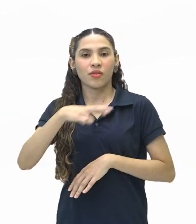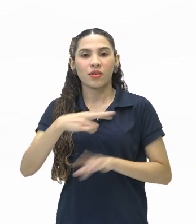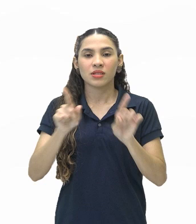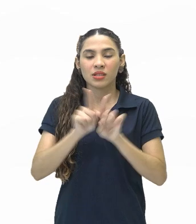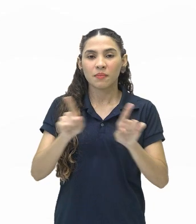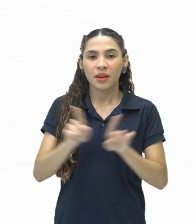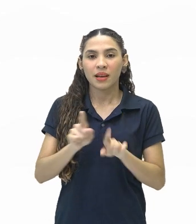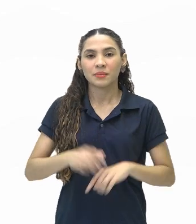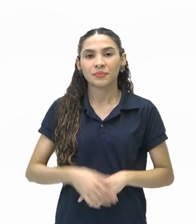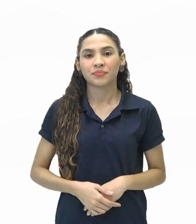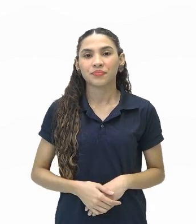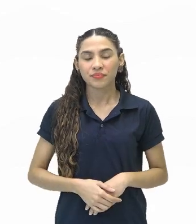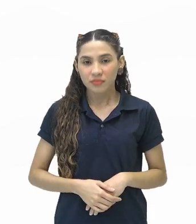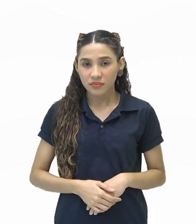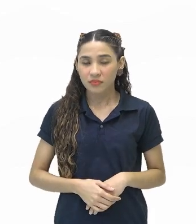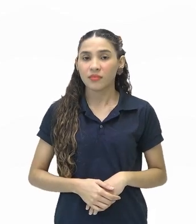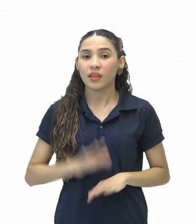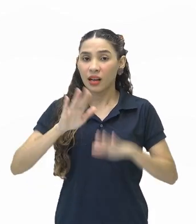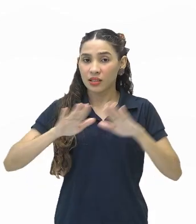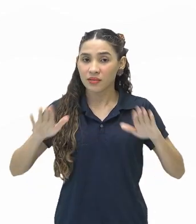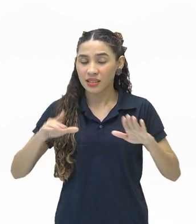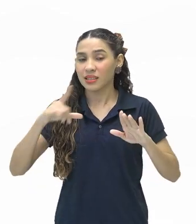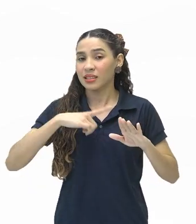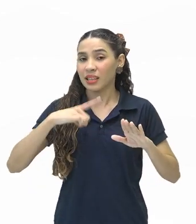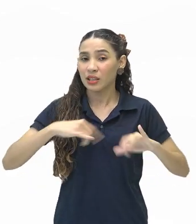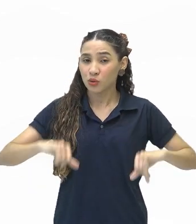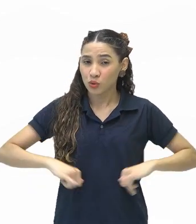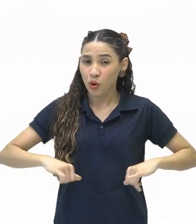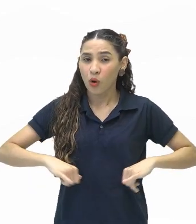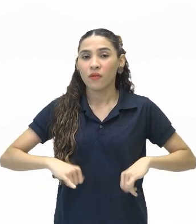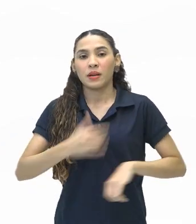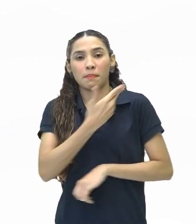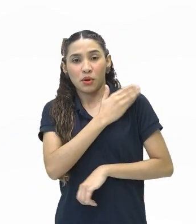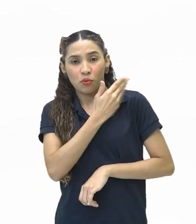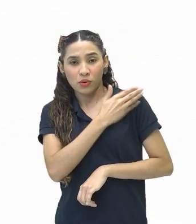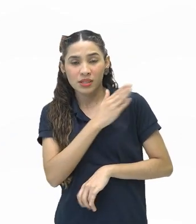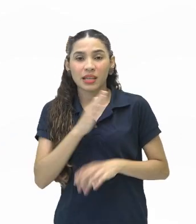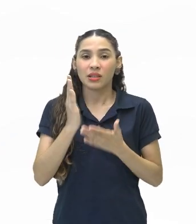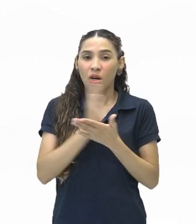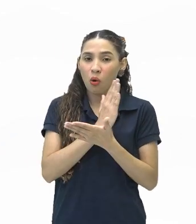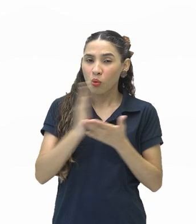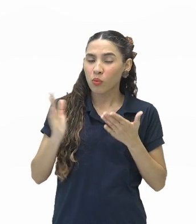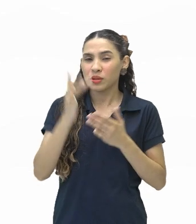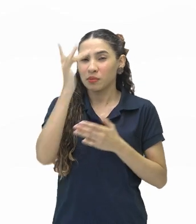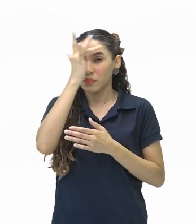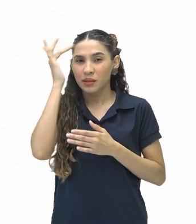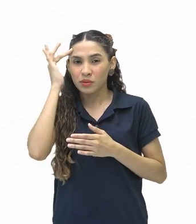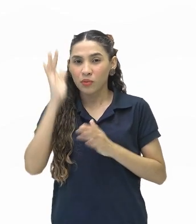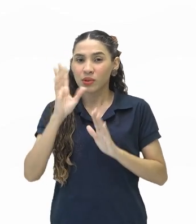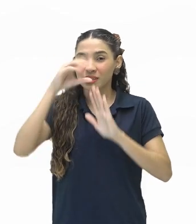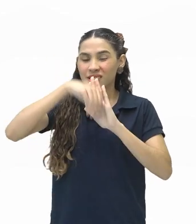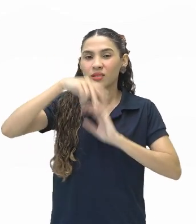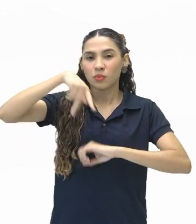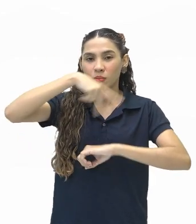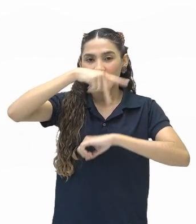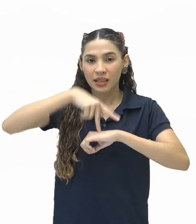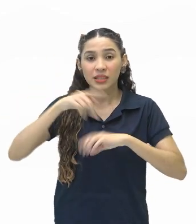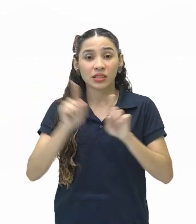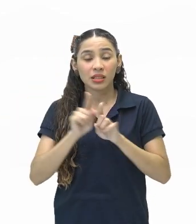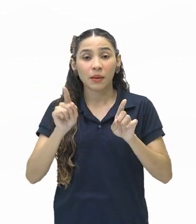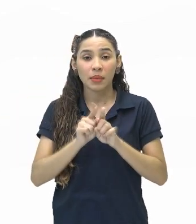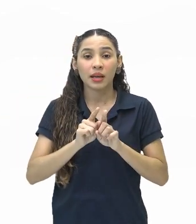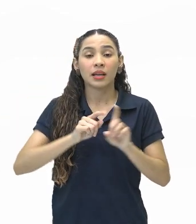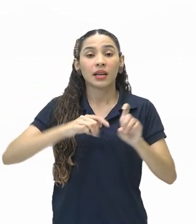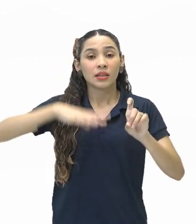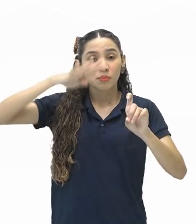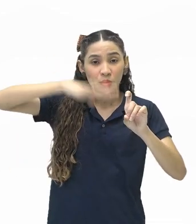religiosas, que muitas vezes sofrem preconceitos por parte de muita gente dentro do país, os